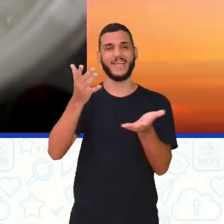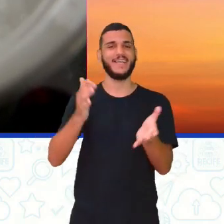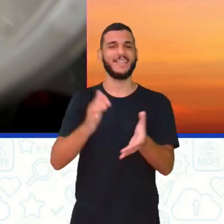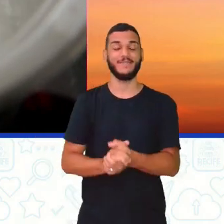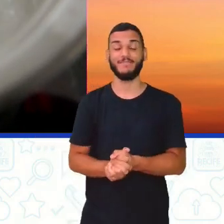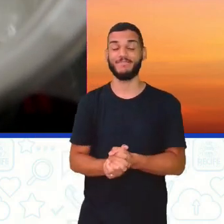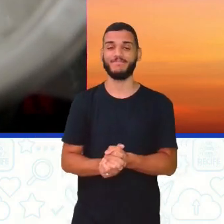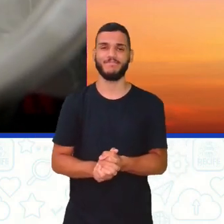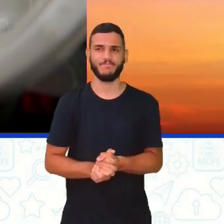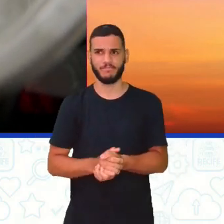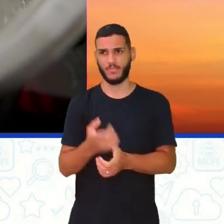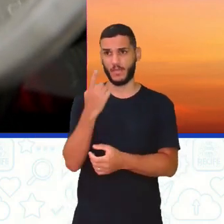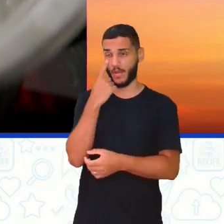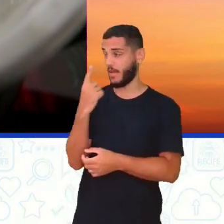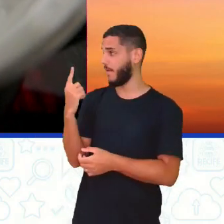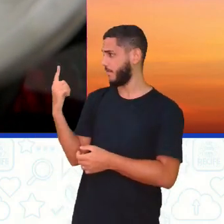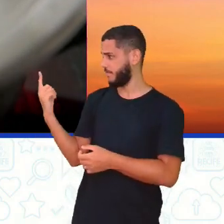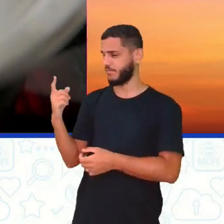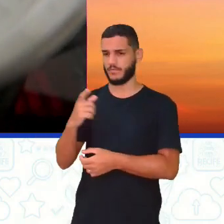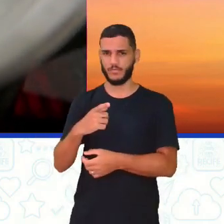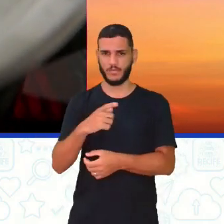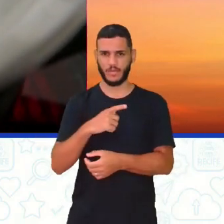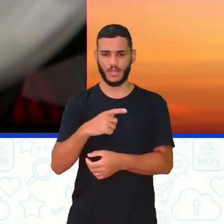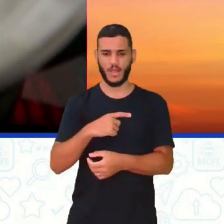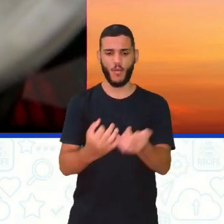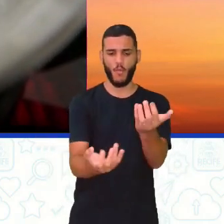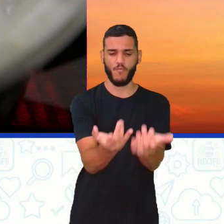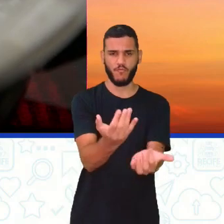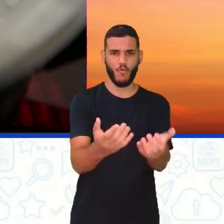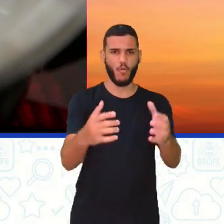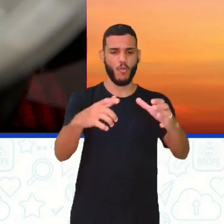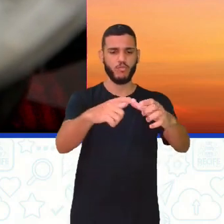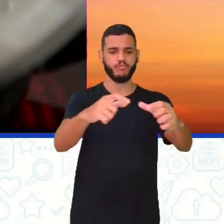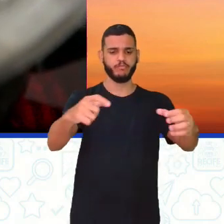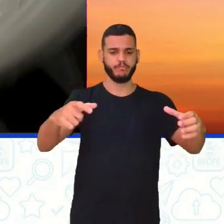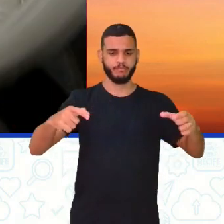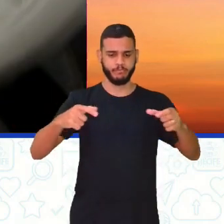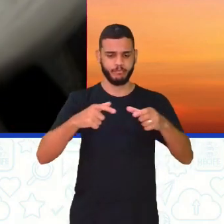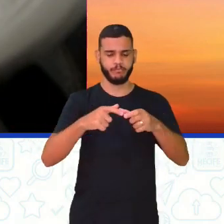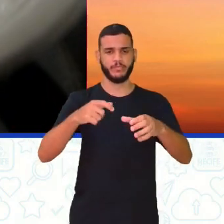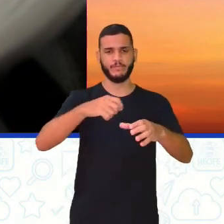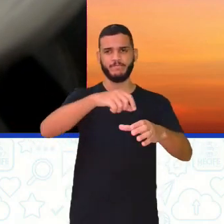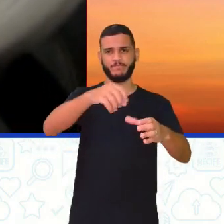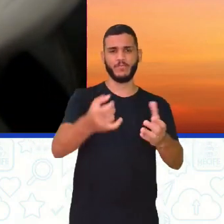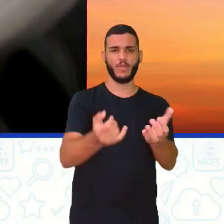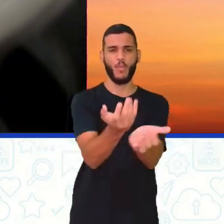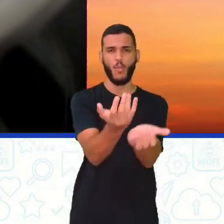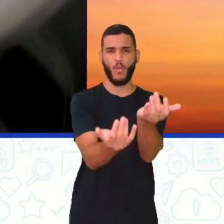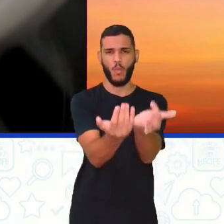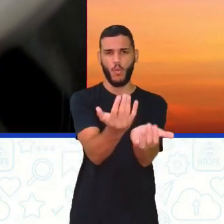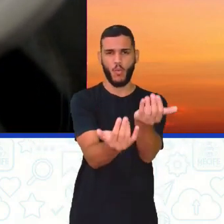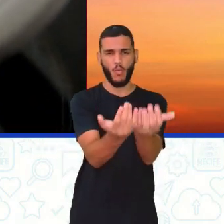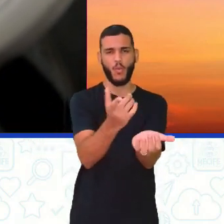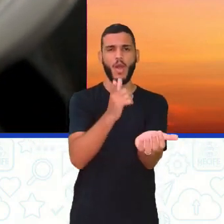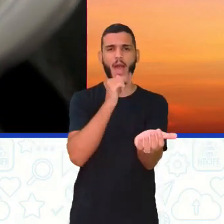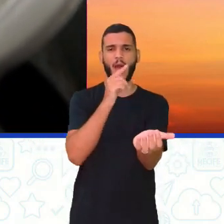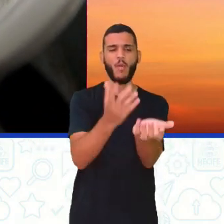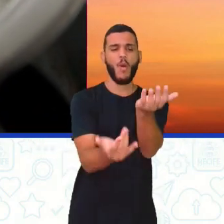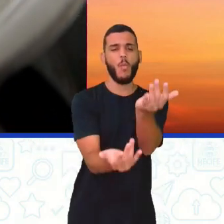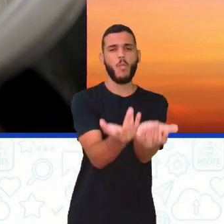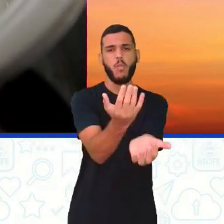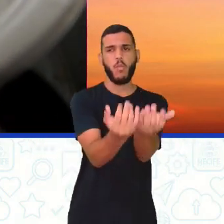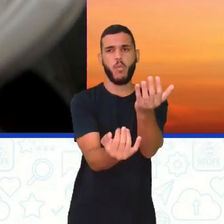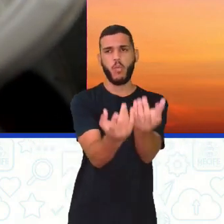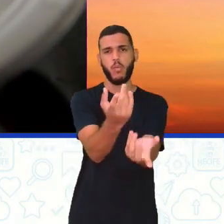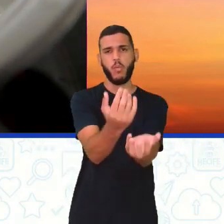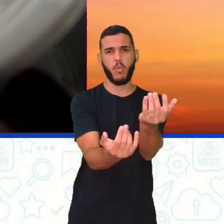muito bem. Vejam aí essa panela, né? Com água fervendo. A água ferve a 100 graus Celsius.